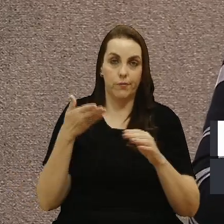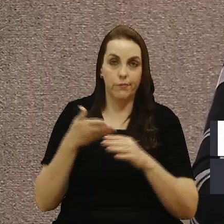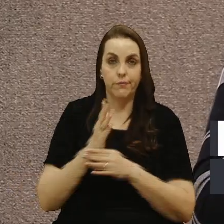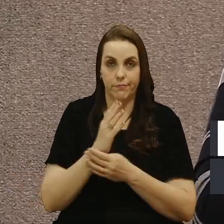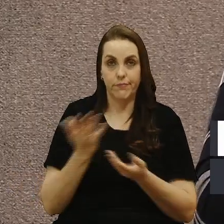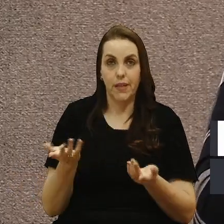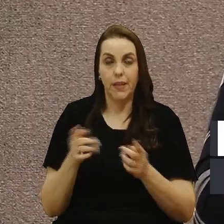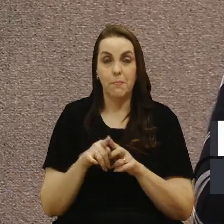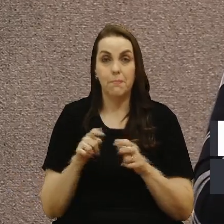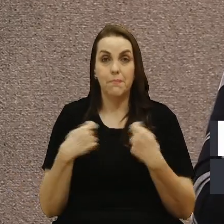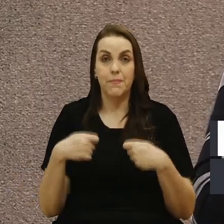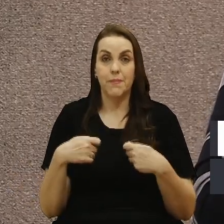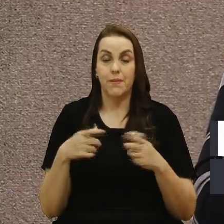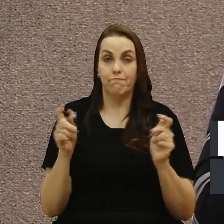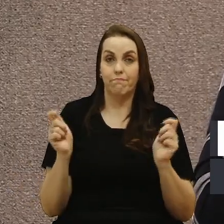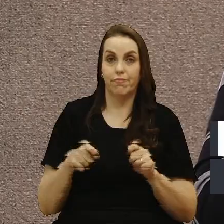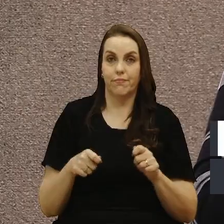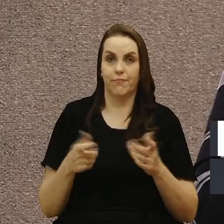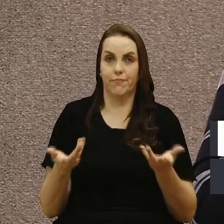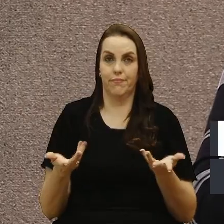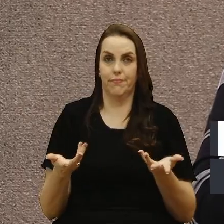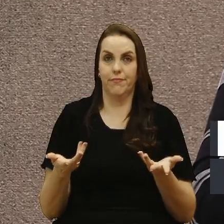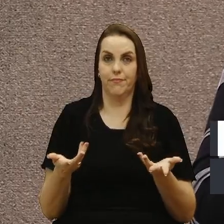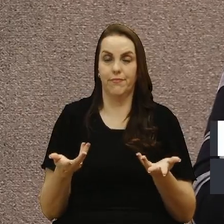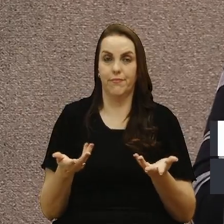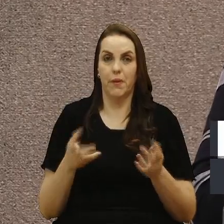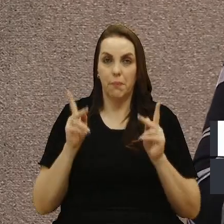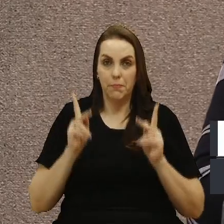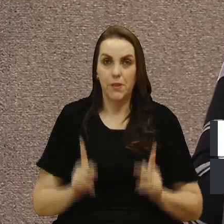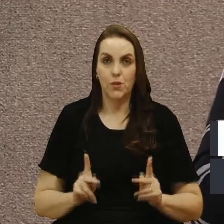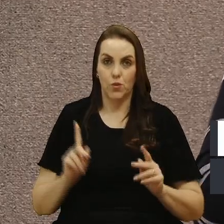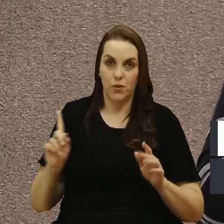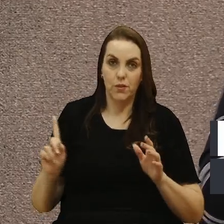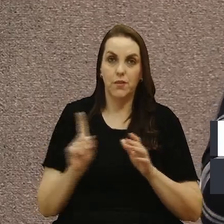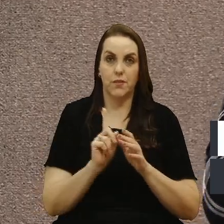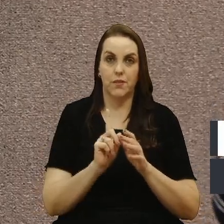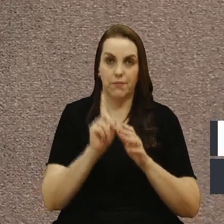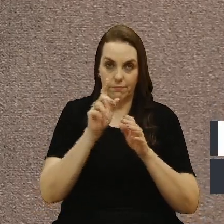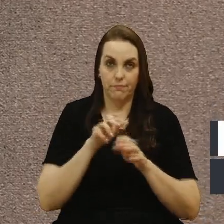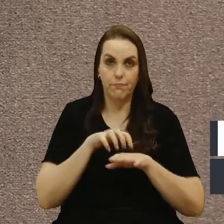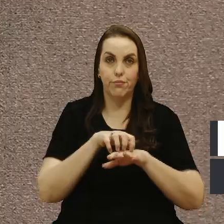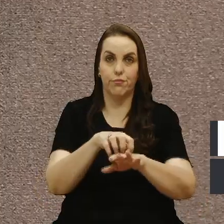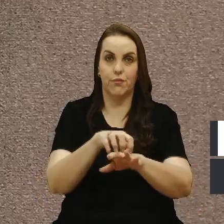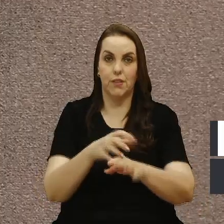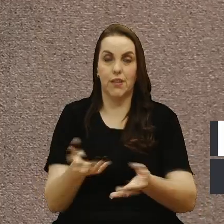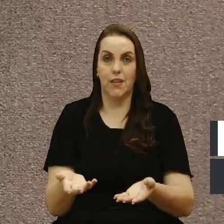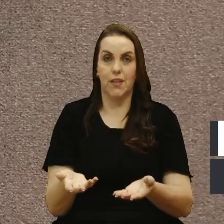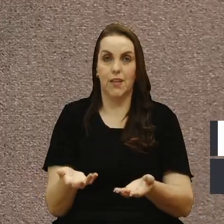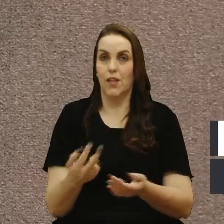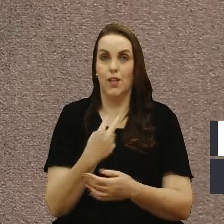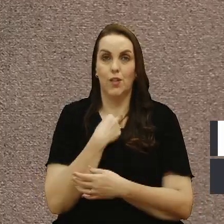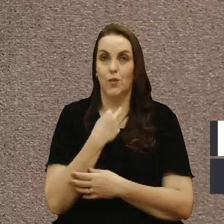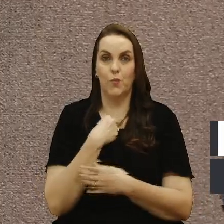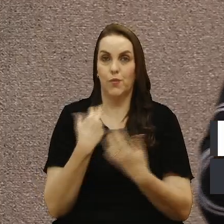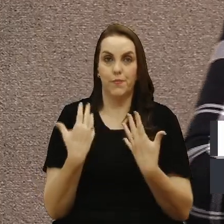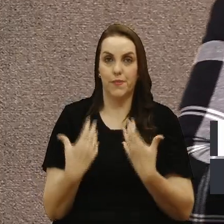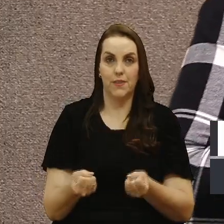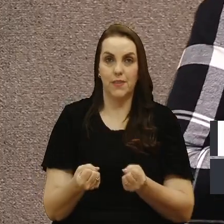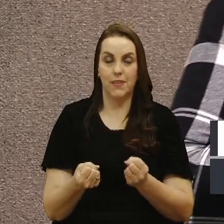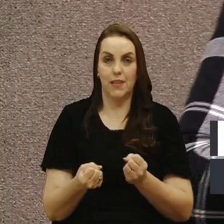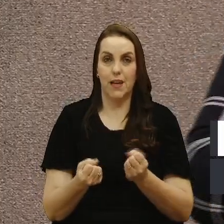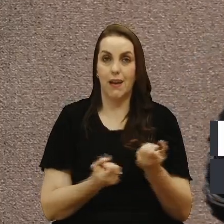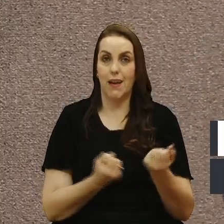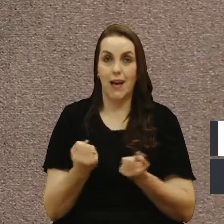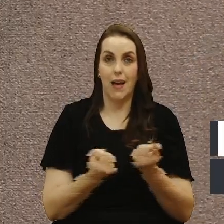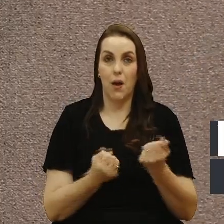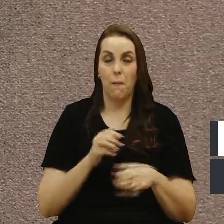de condições desse tráfego, condições para que as pessoas possam andar. E é inadmissível veículos com mais de 1 milhão